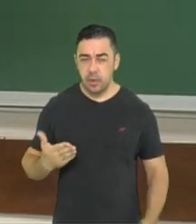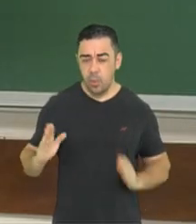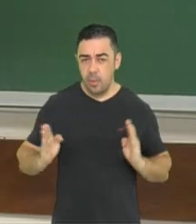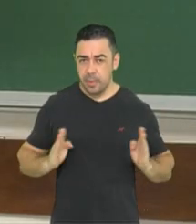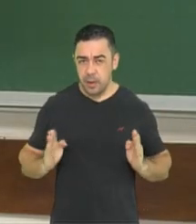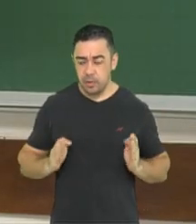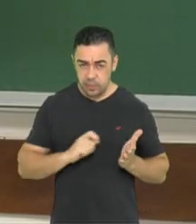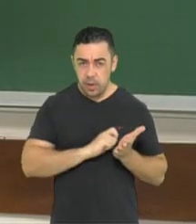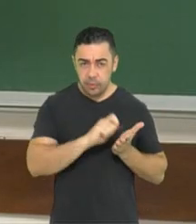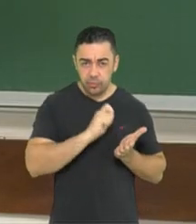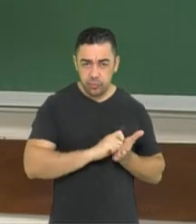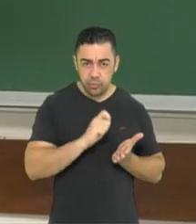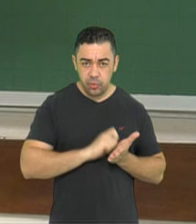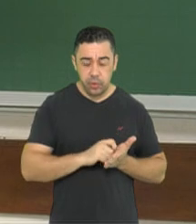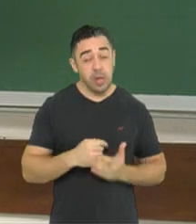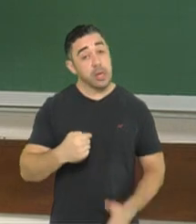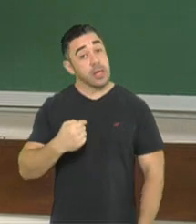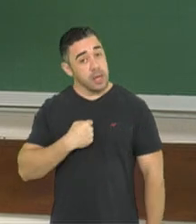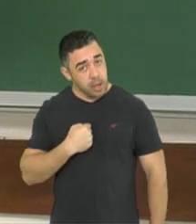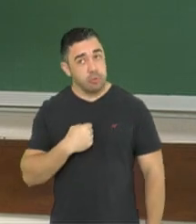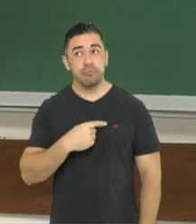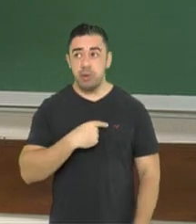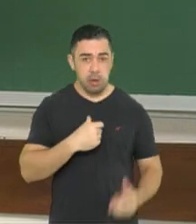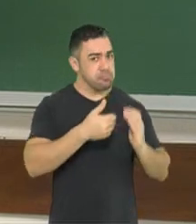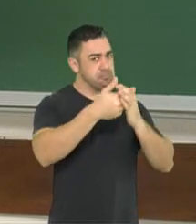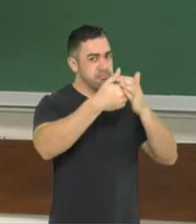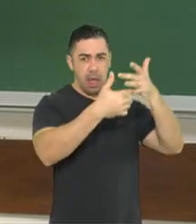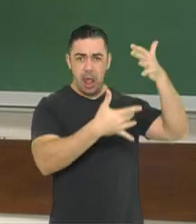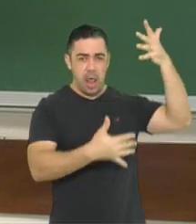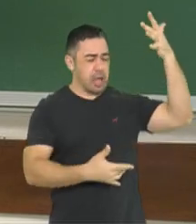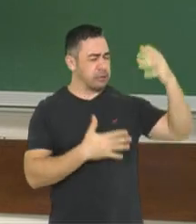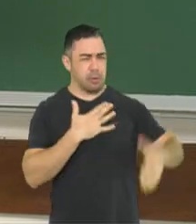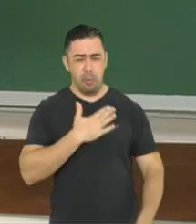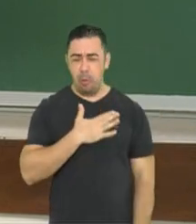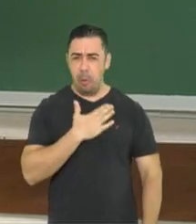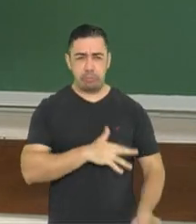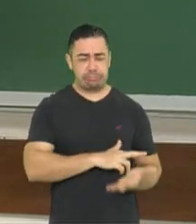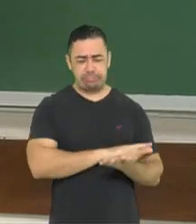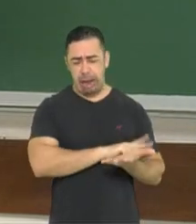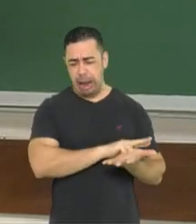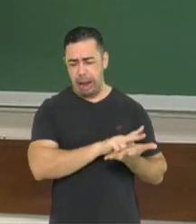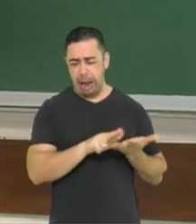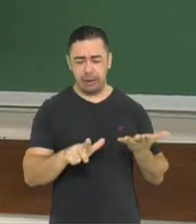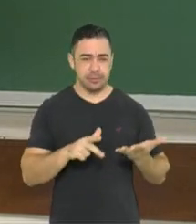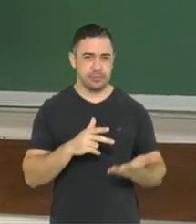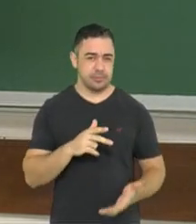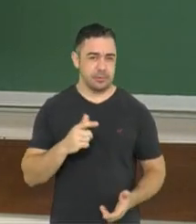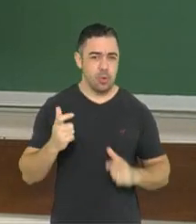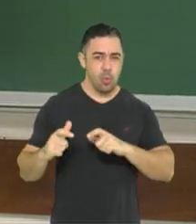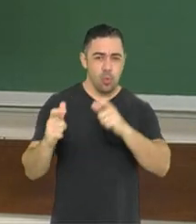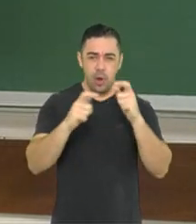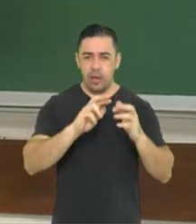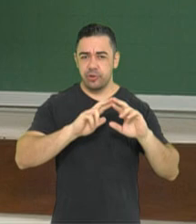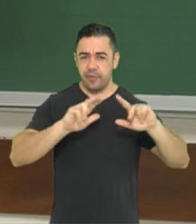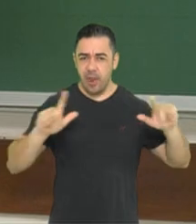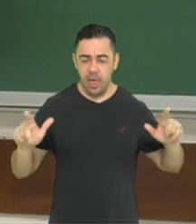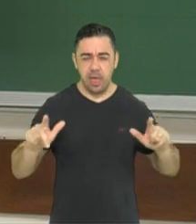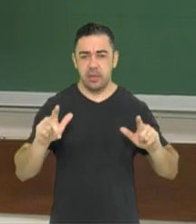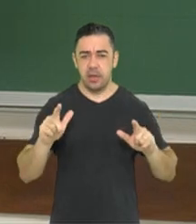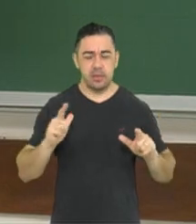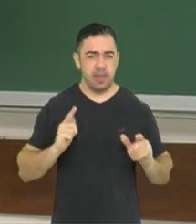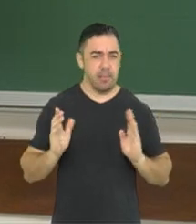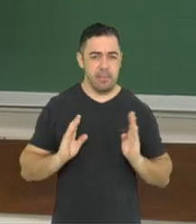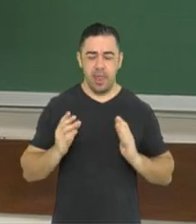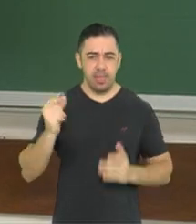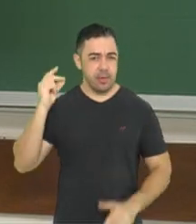eles são, né? Eu tenho uma lista, uma playlist variada, né? De vários lugares diferentes, de várias